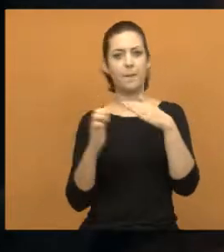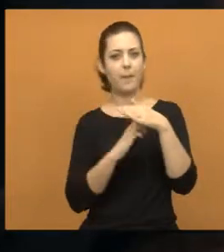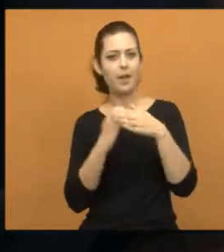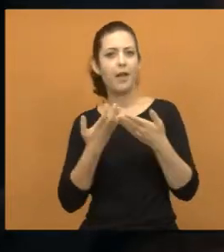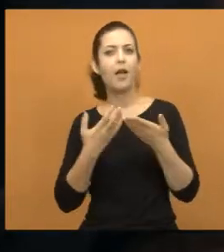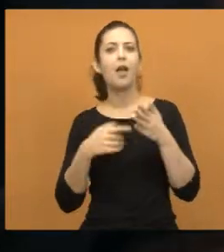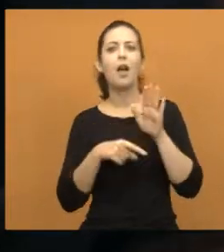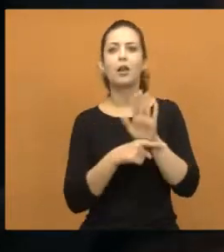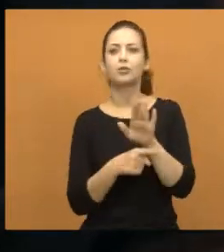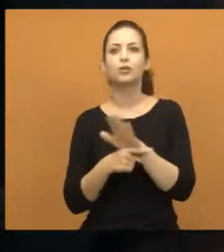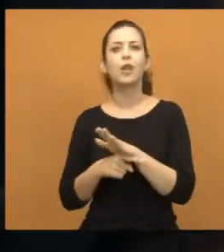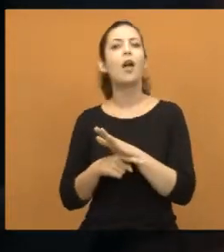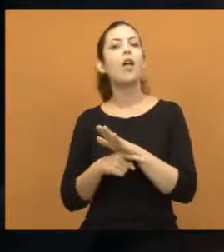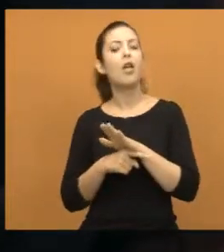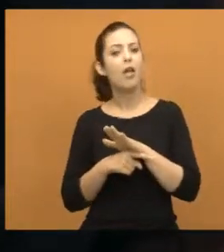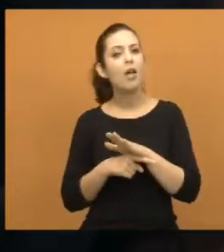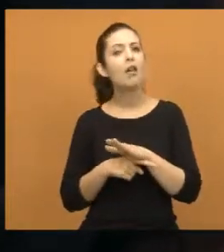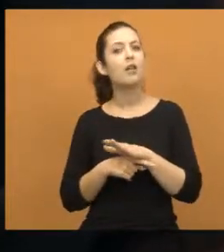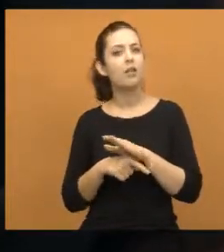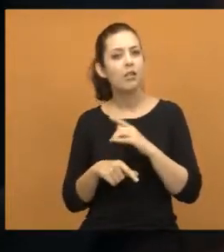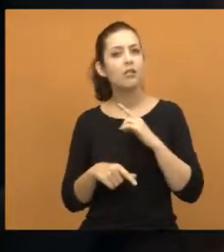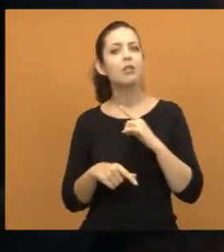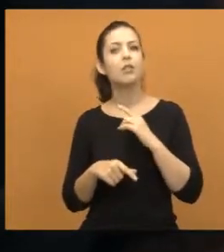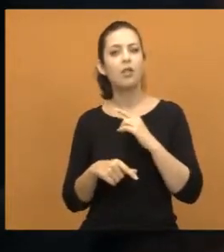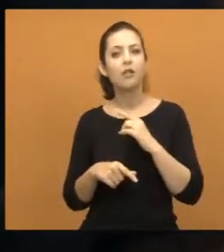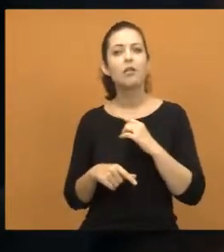querendo ajudar. Eu mesmo tenho várias.